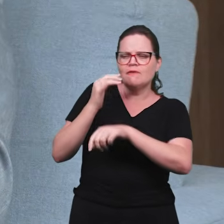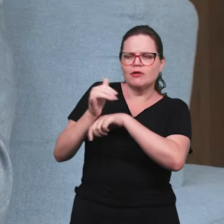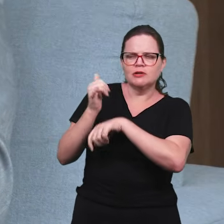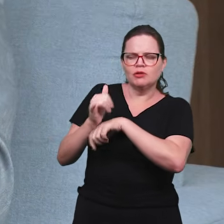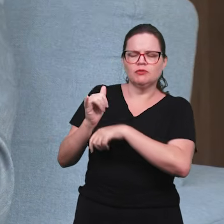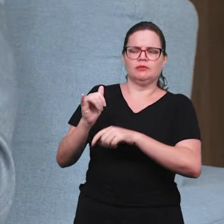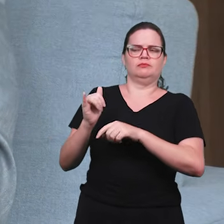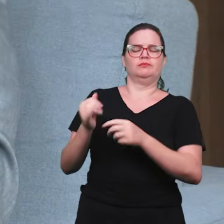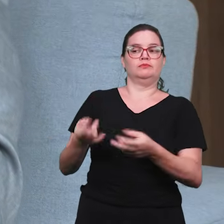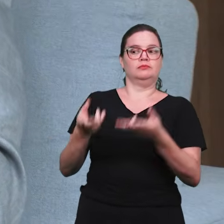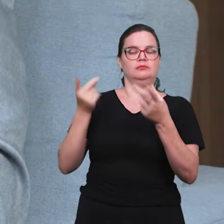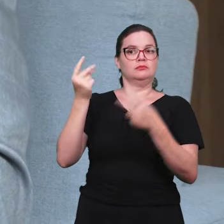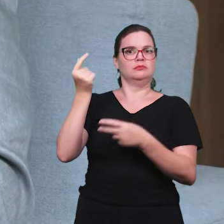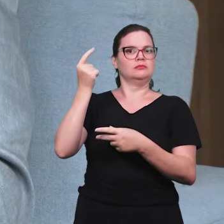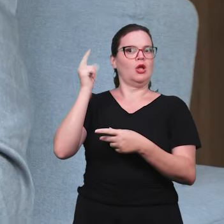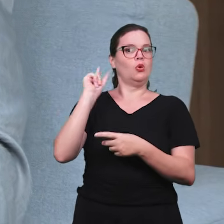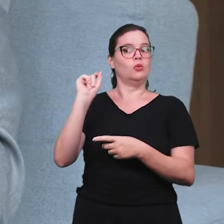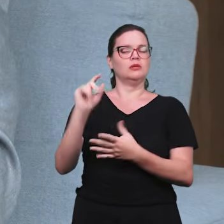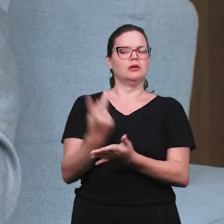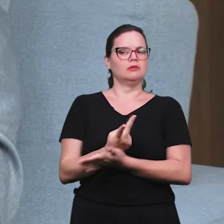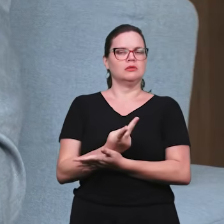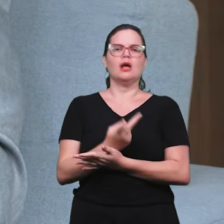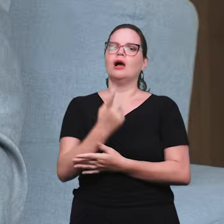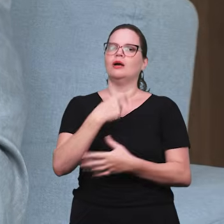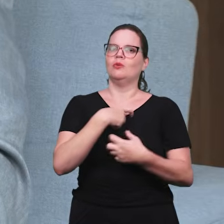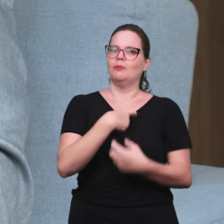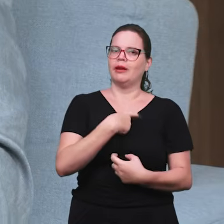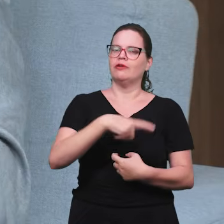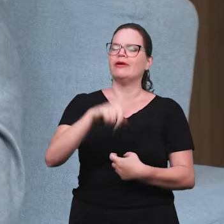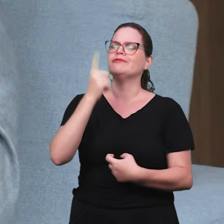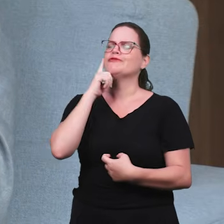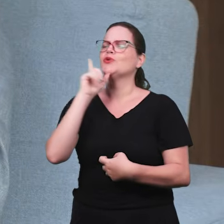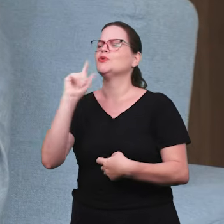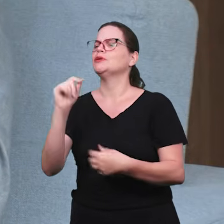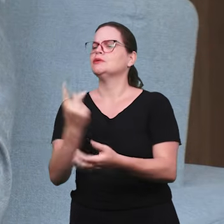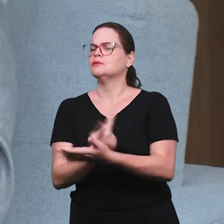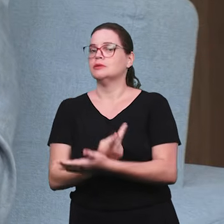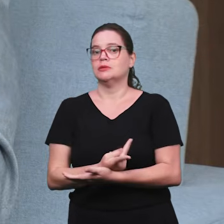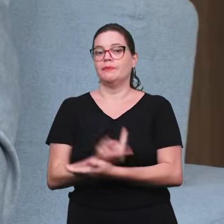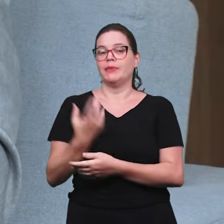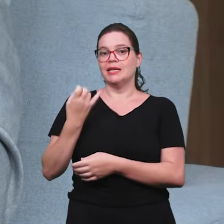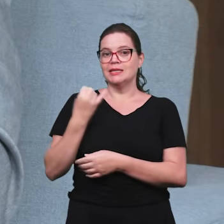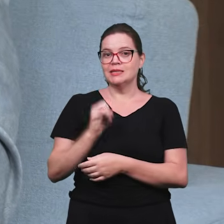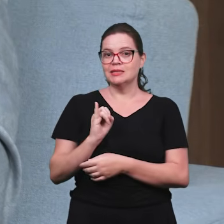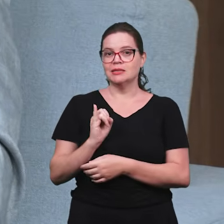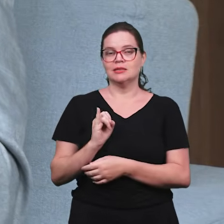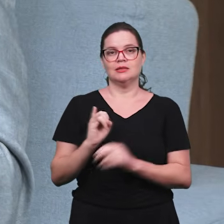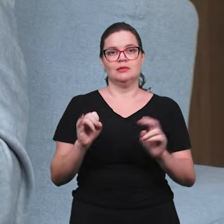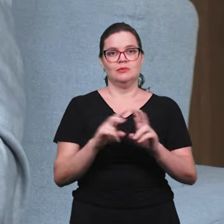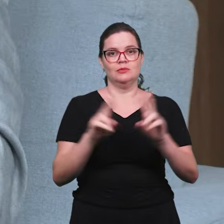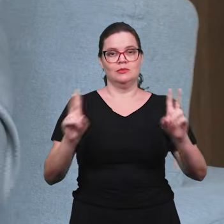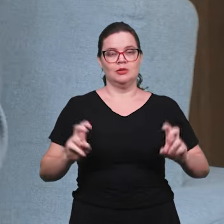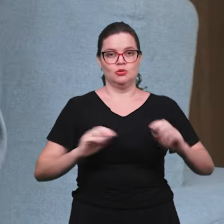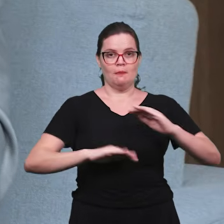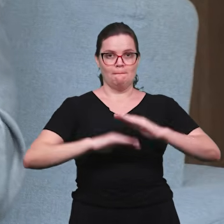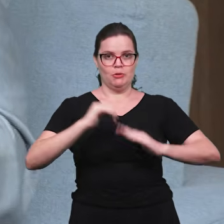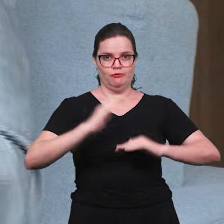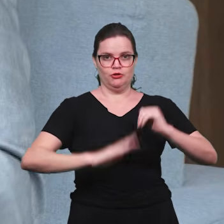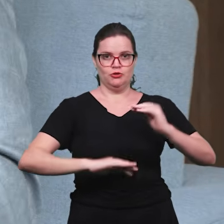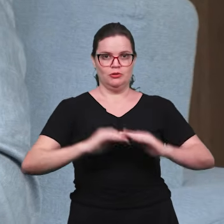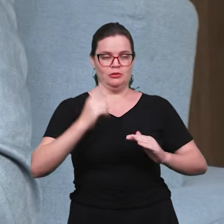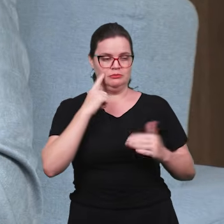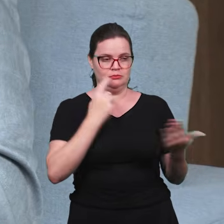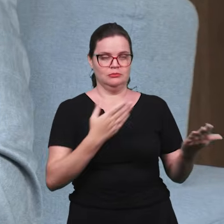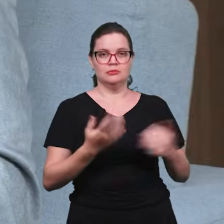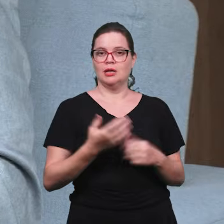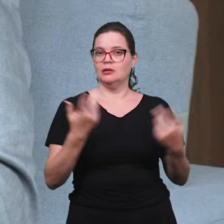que está acontecendo? Aí o obreiro do grupo de assistência já corre atrás para ver o que é. E quando a gente parte para o lado humano ou profissional do